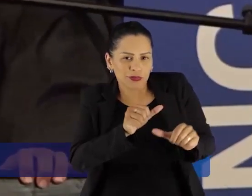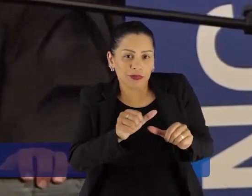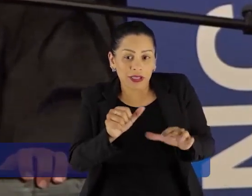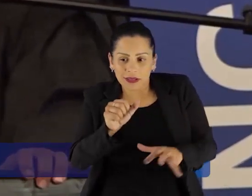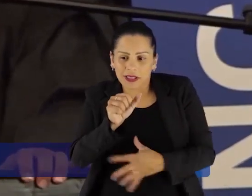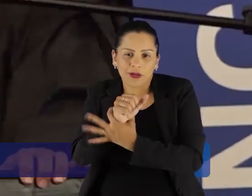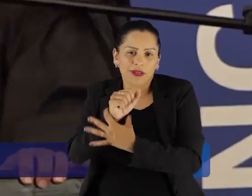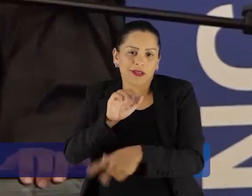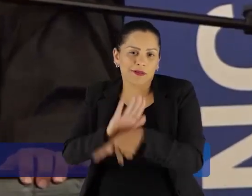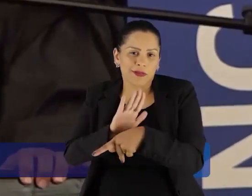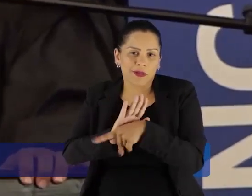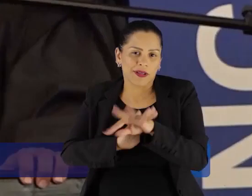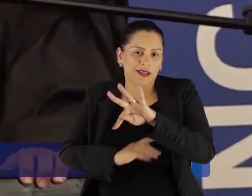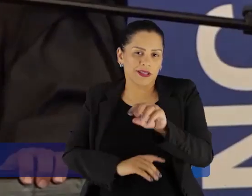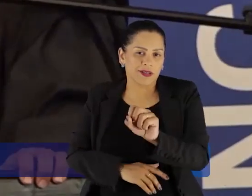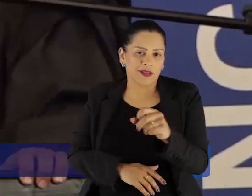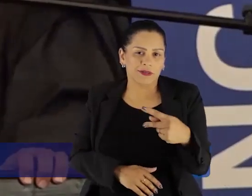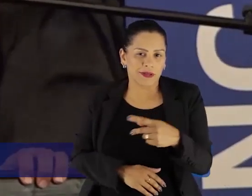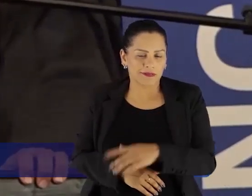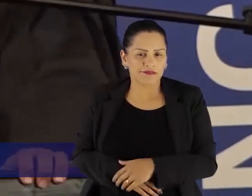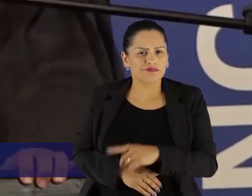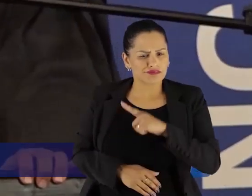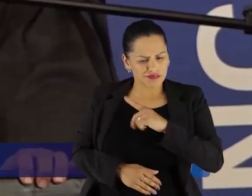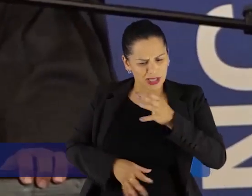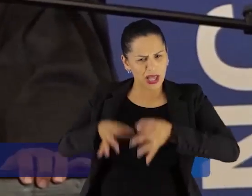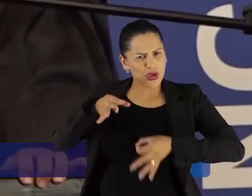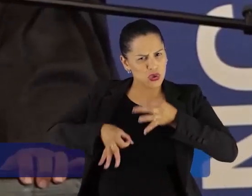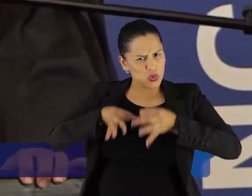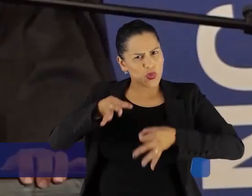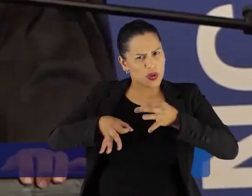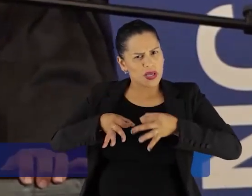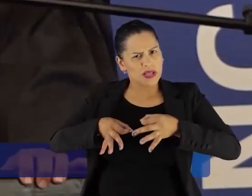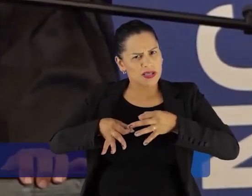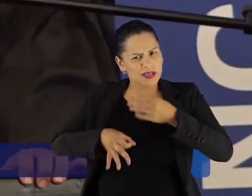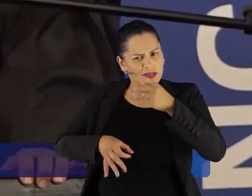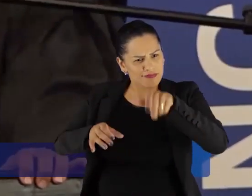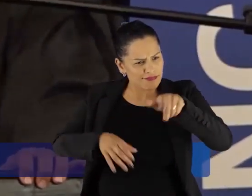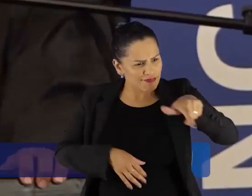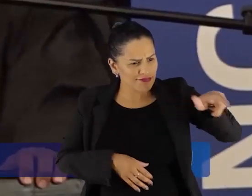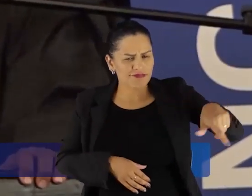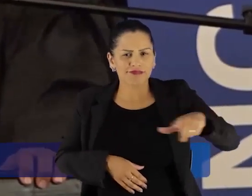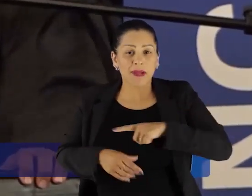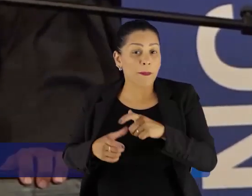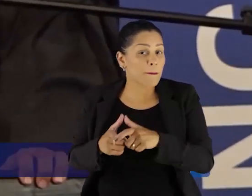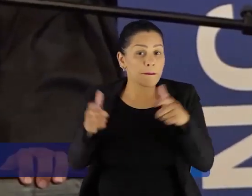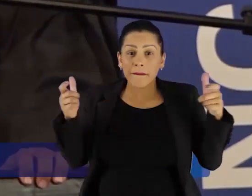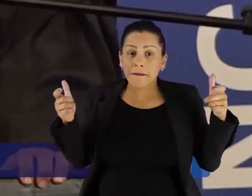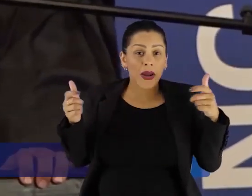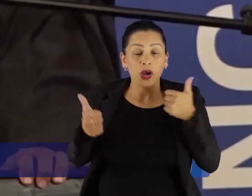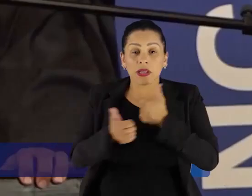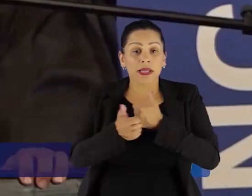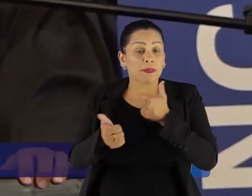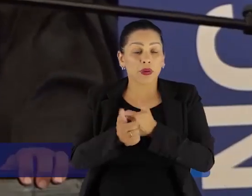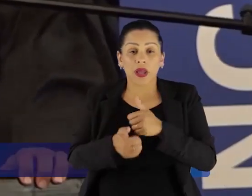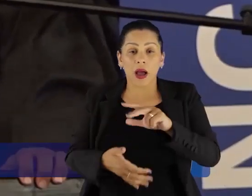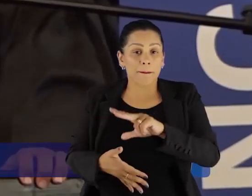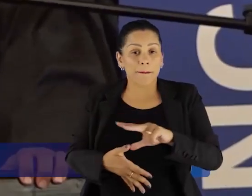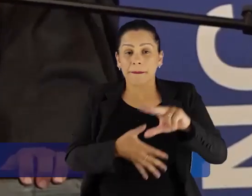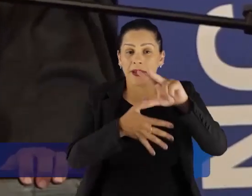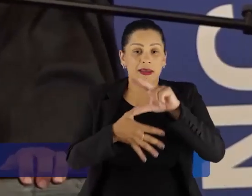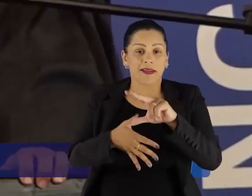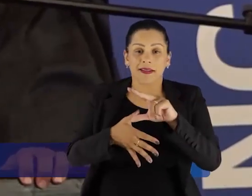Tribunal de Justiça A juízes no Estado de São Paulo trata-se do maior tribunal das Américas